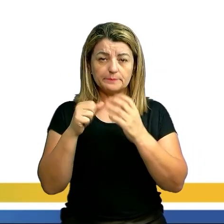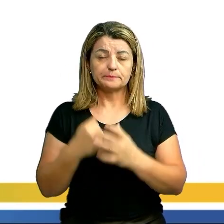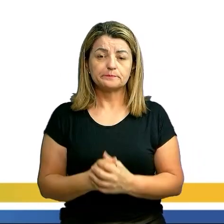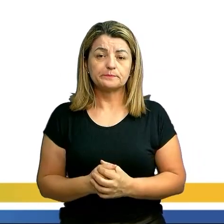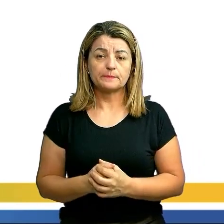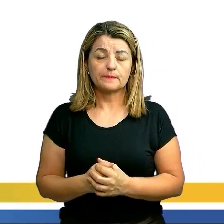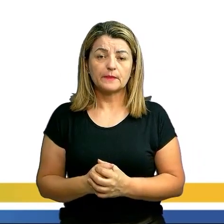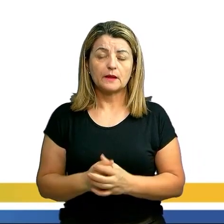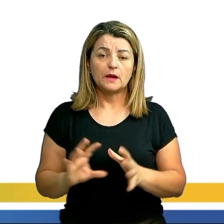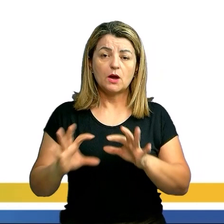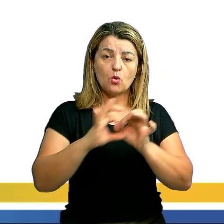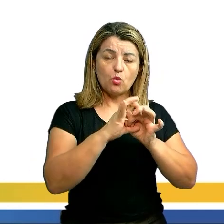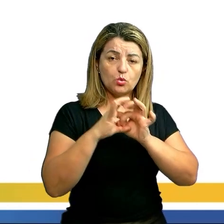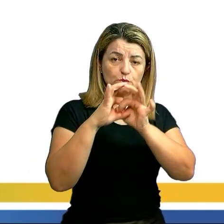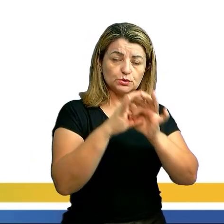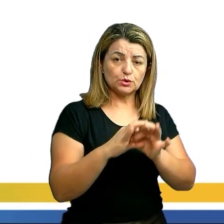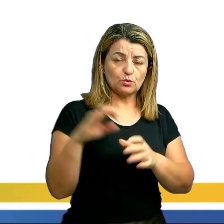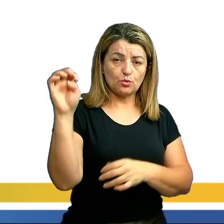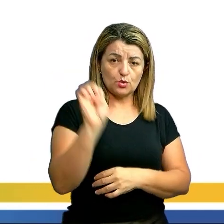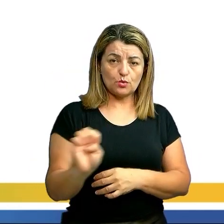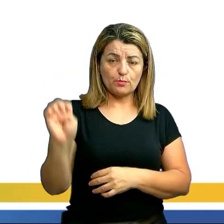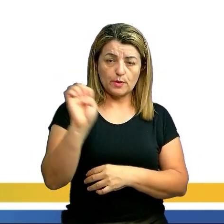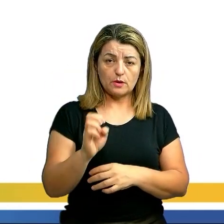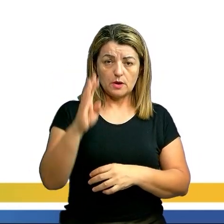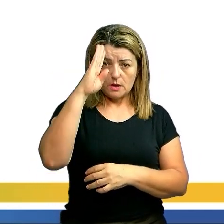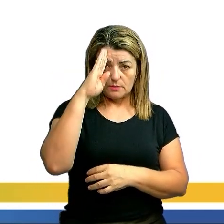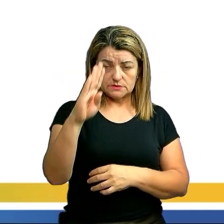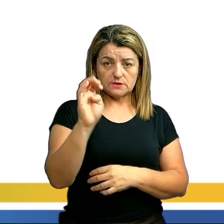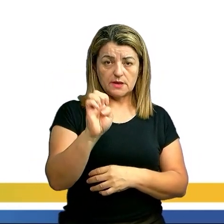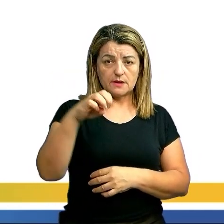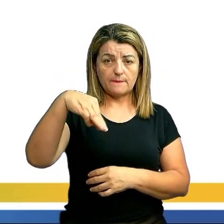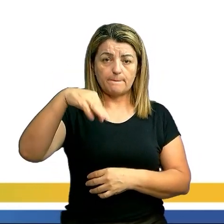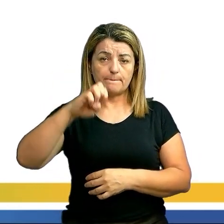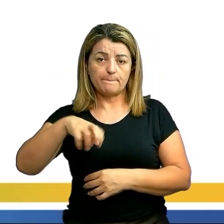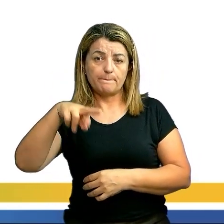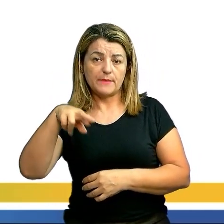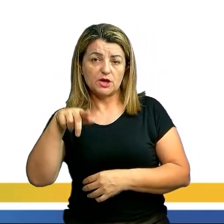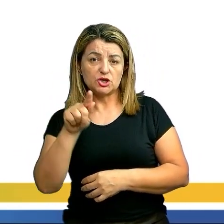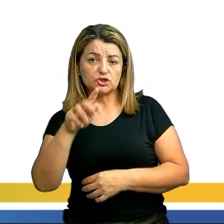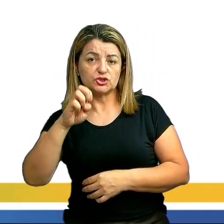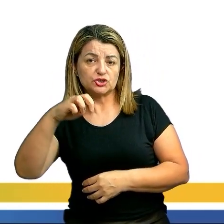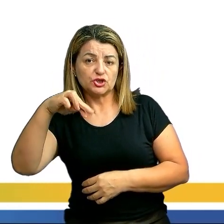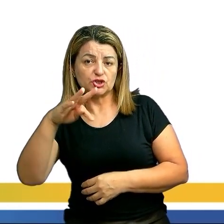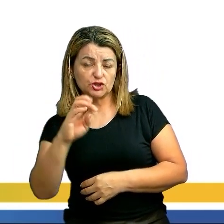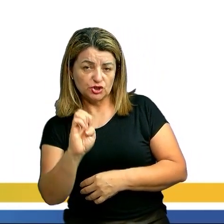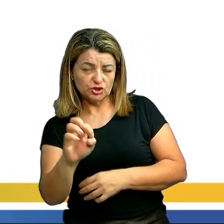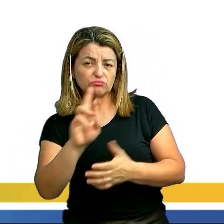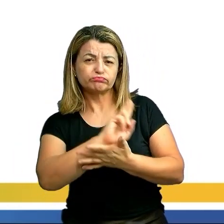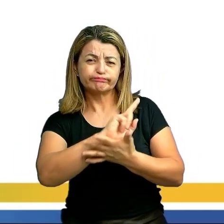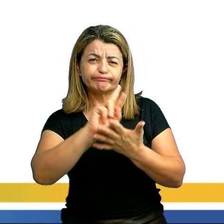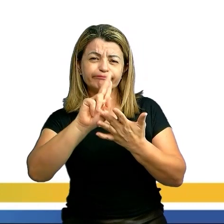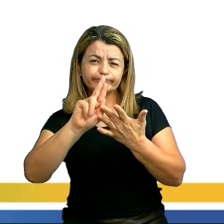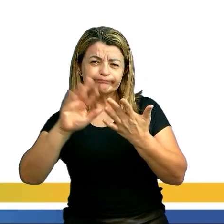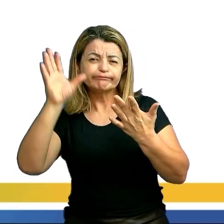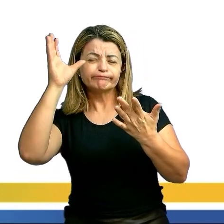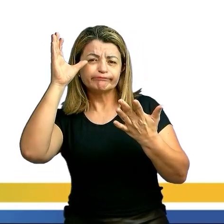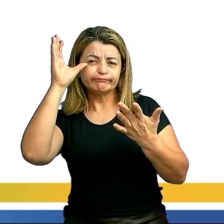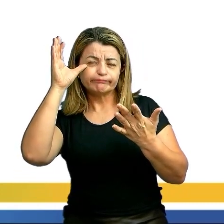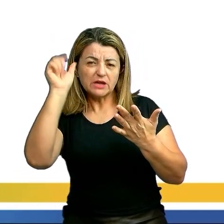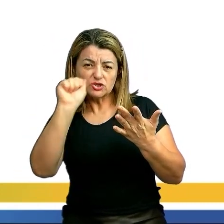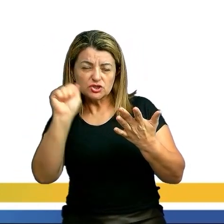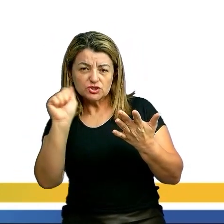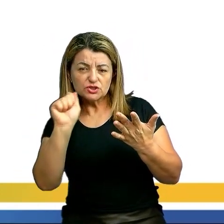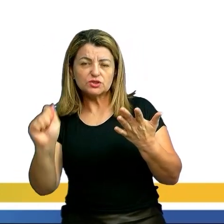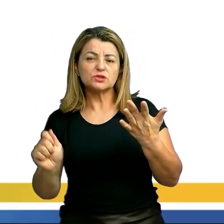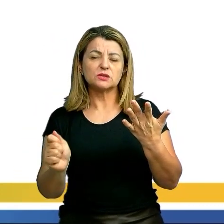Canadá, a União Europeia e os principais emergentes, Brasil, Rússia, Índia, China, África do Sul, Arábia Saudita, Argentina, Austrália, Coreia